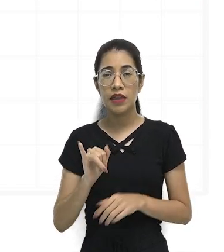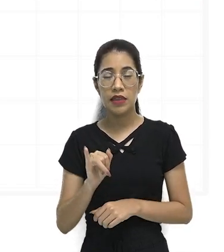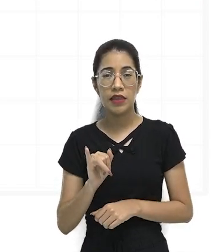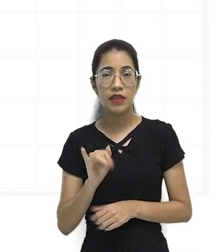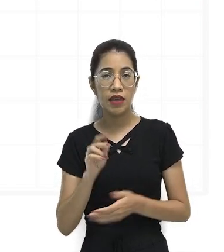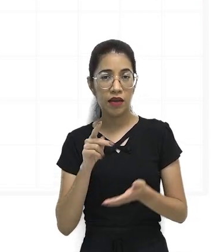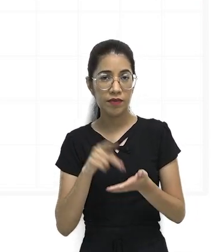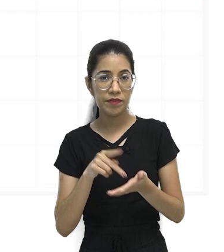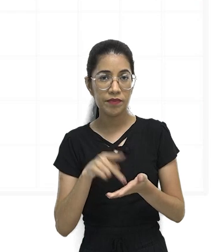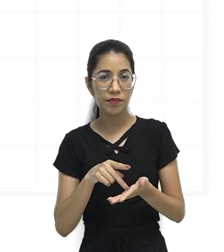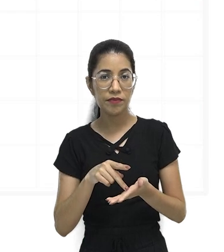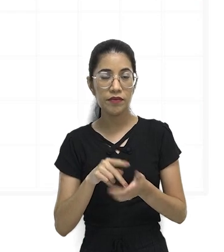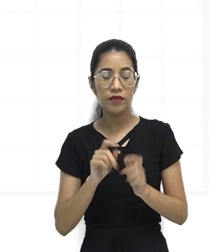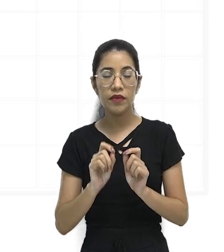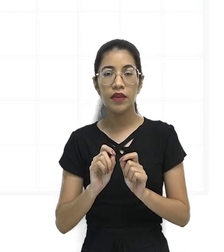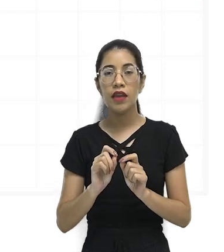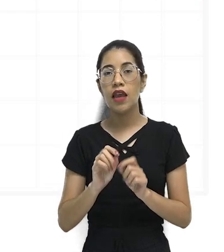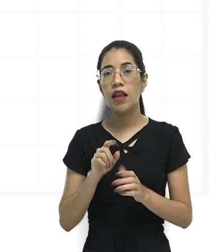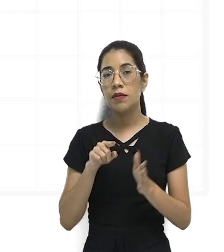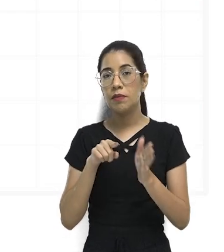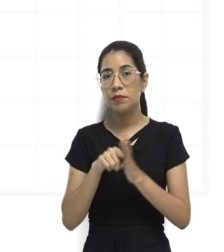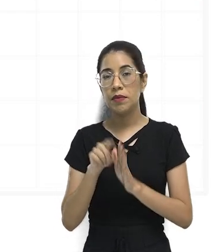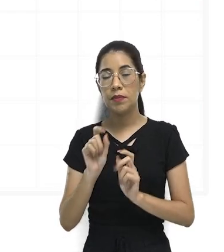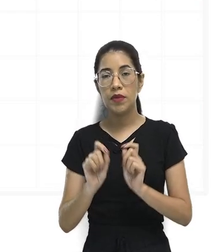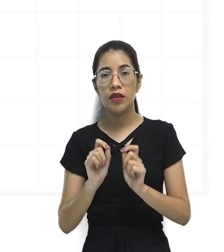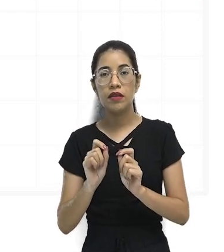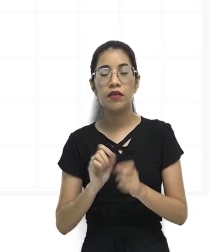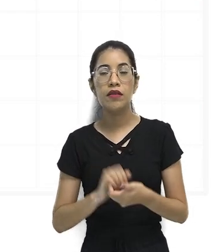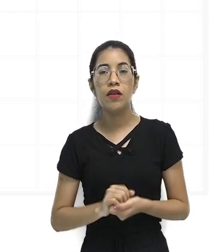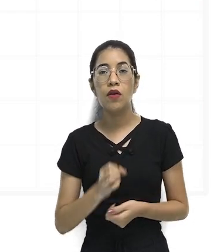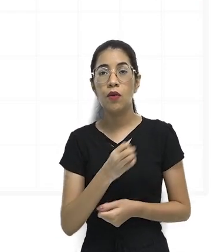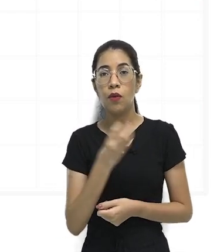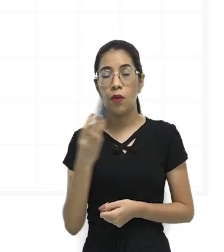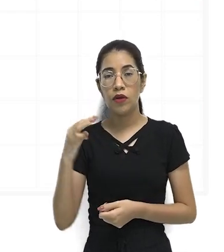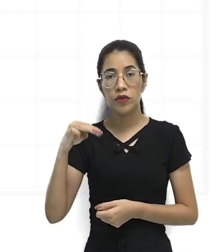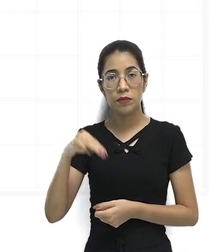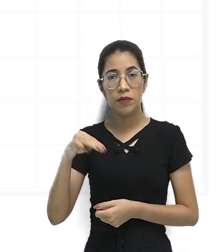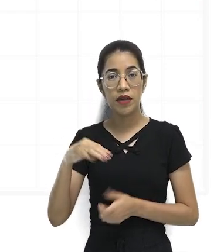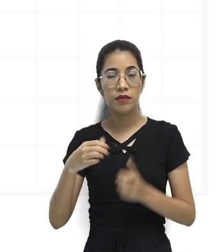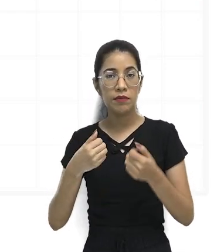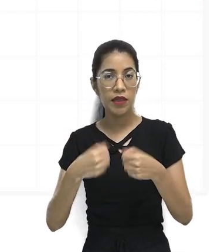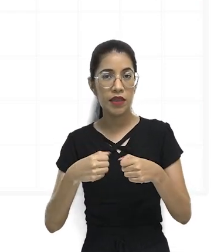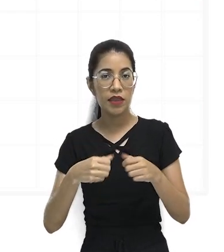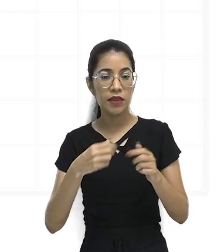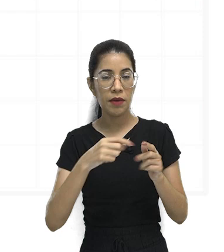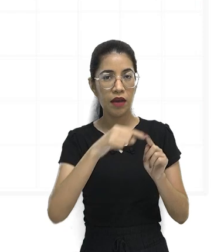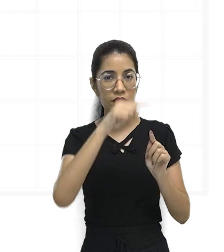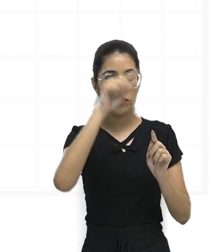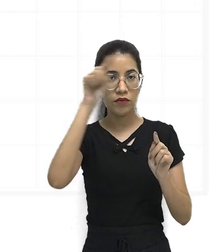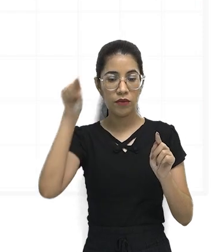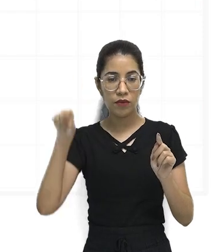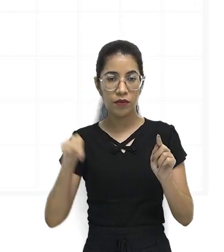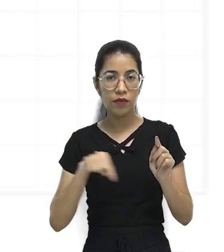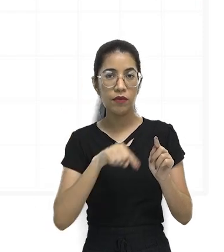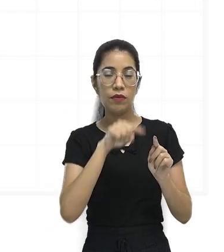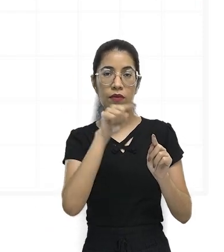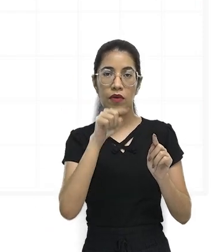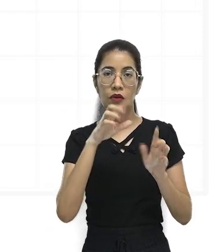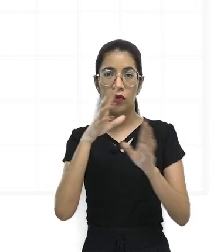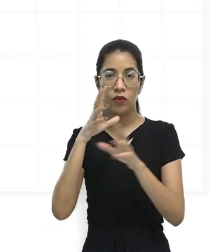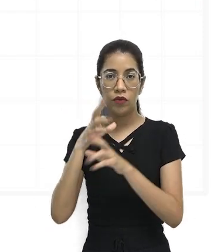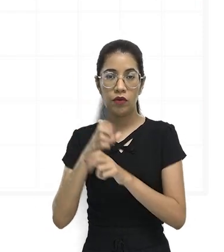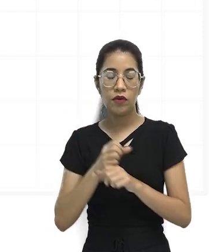verdade, e ele quer saber quantos metros de fita serão necessários, né, para circular